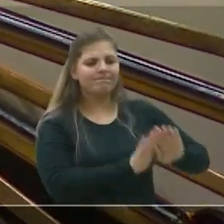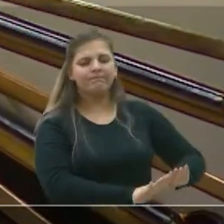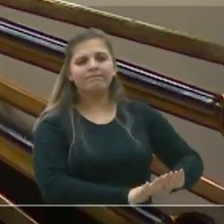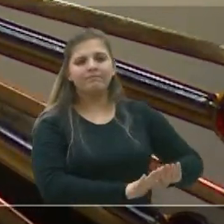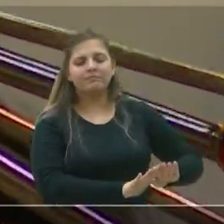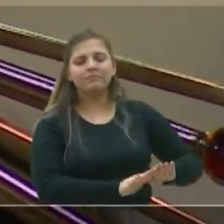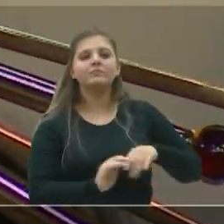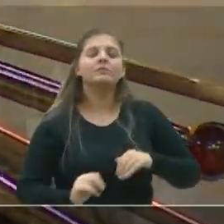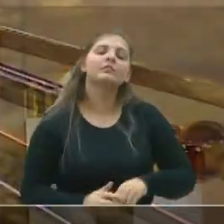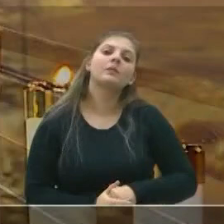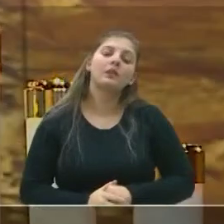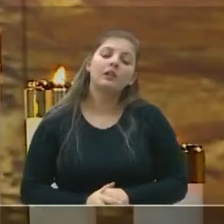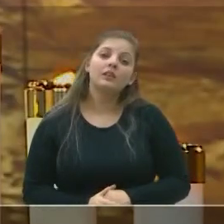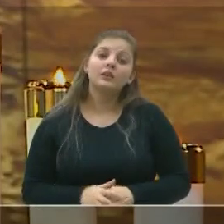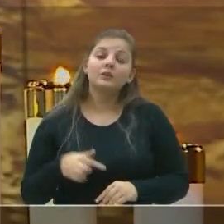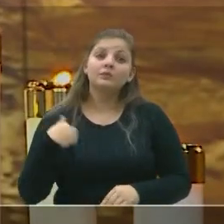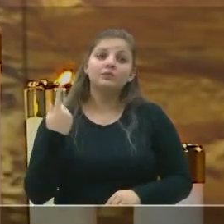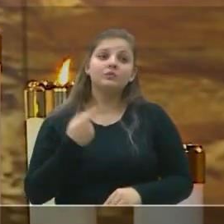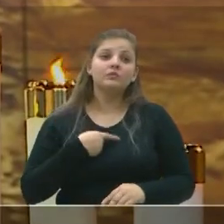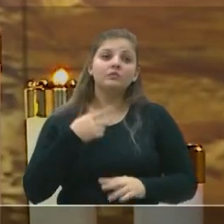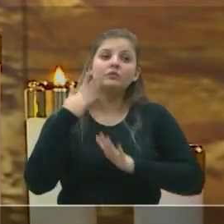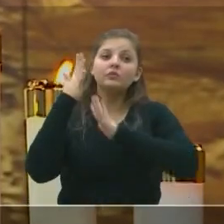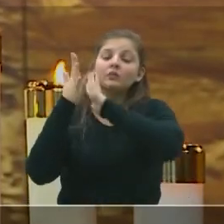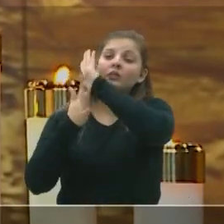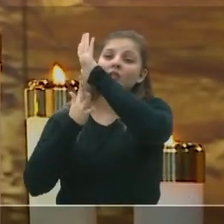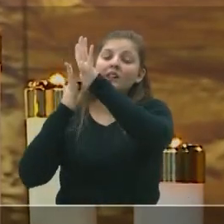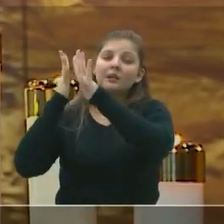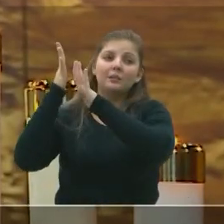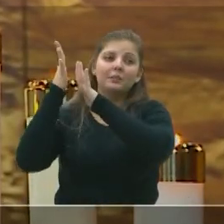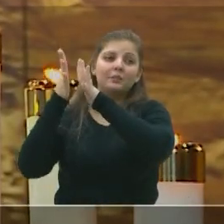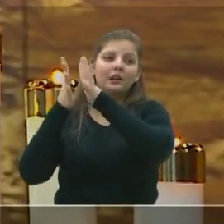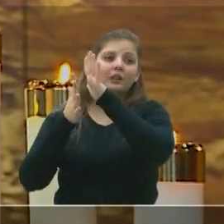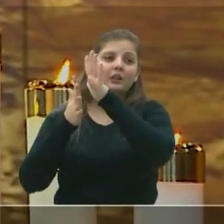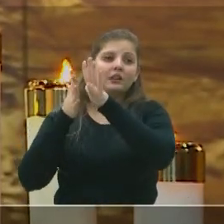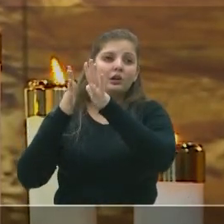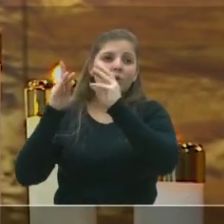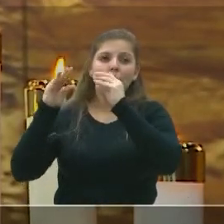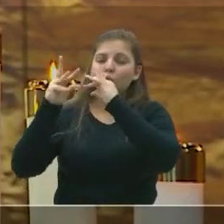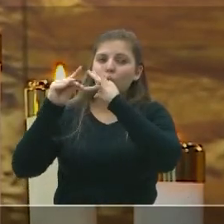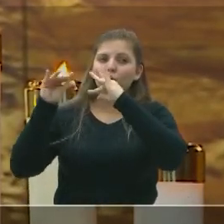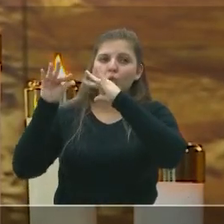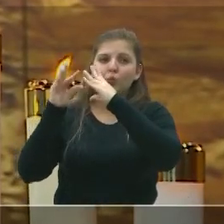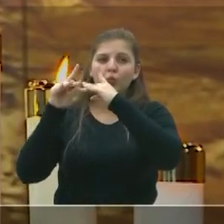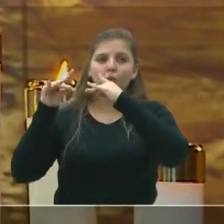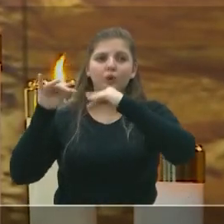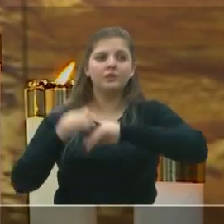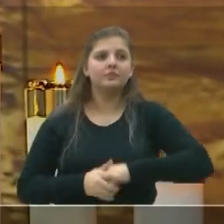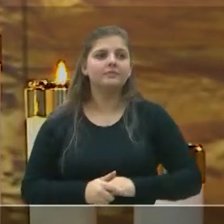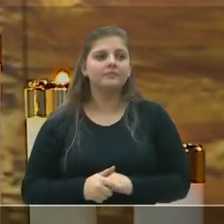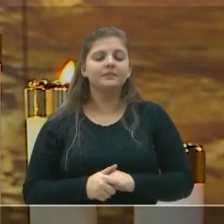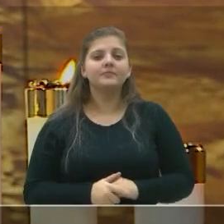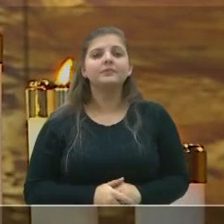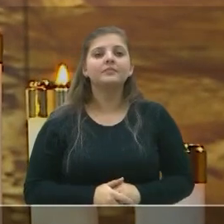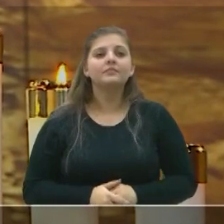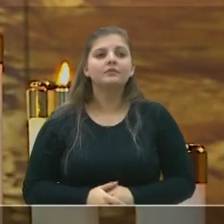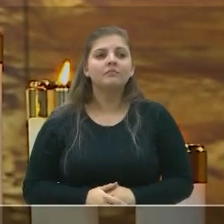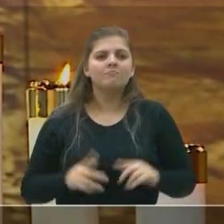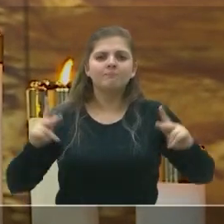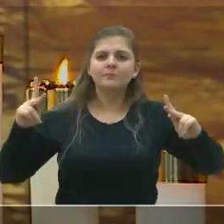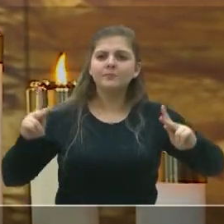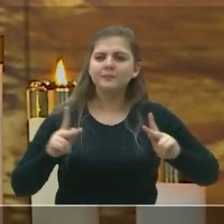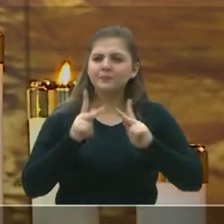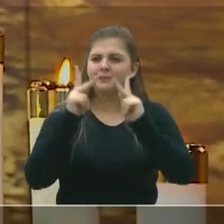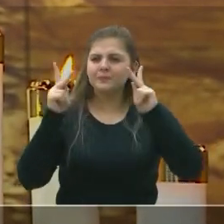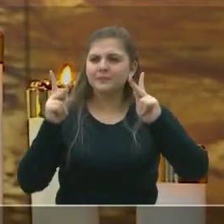Nós vamos ouvir o clamor, nós vamos ouvir o soar das trombetas, declarando